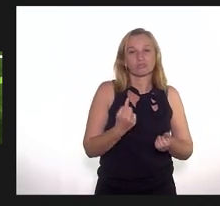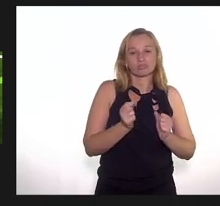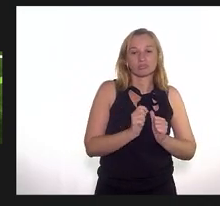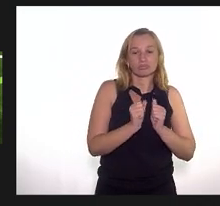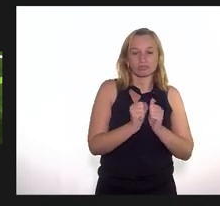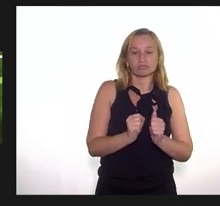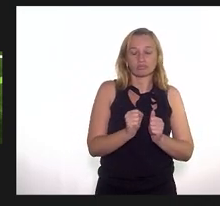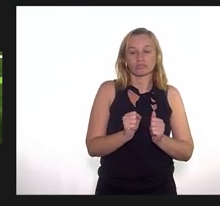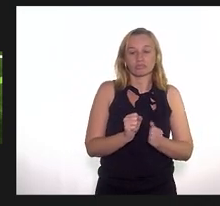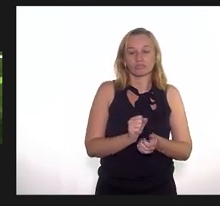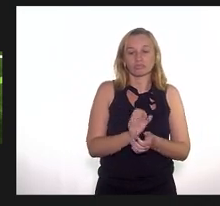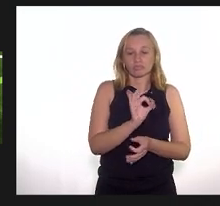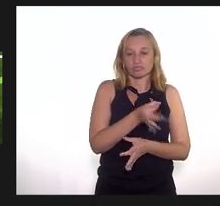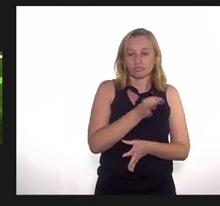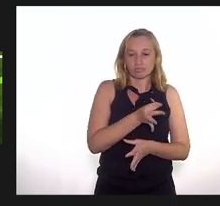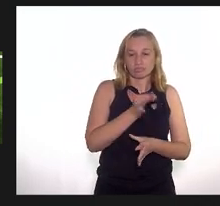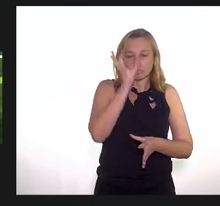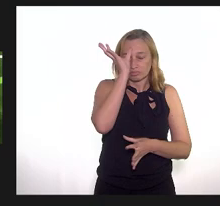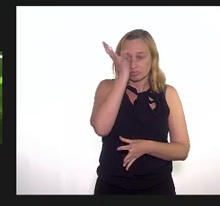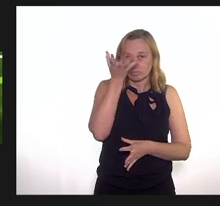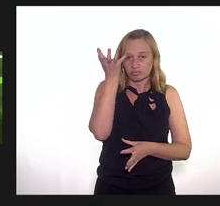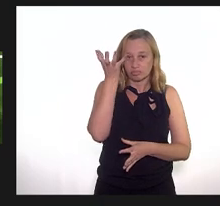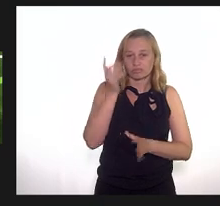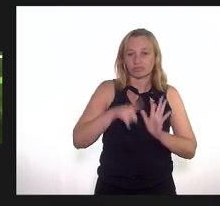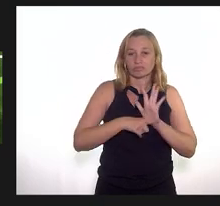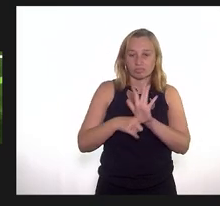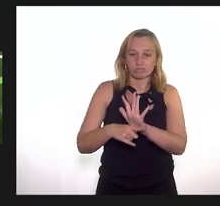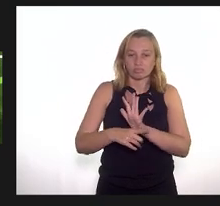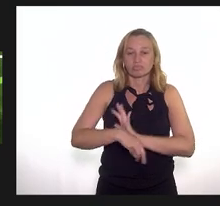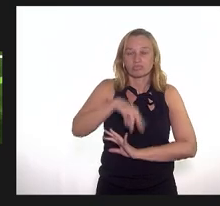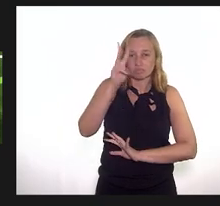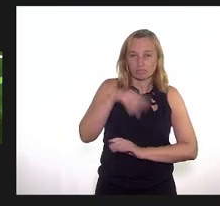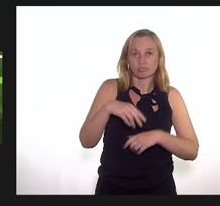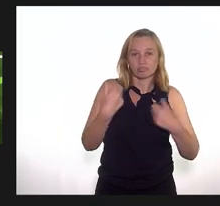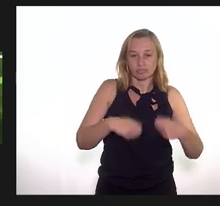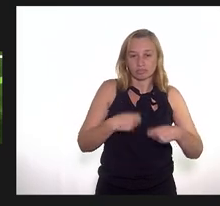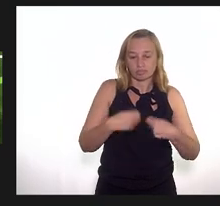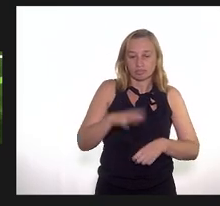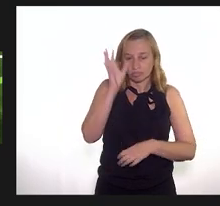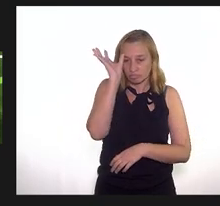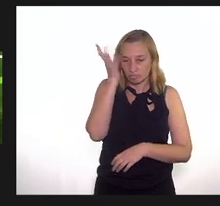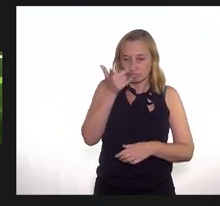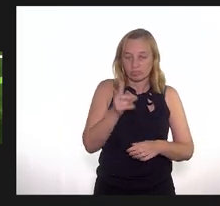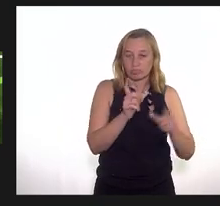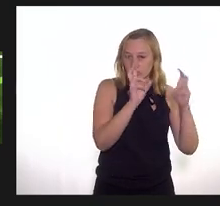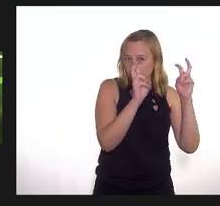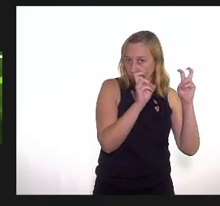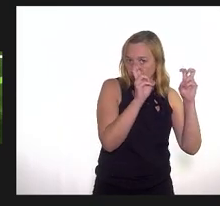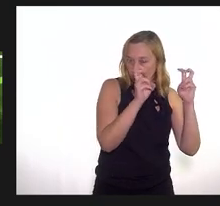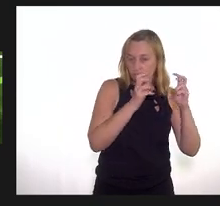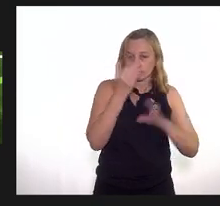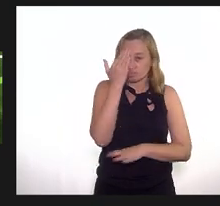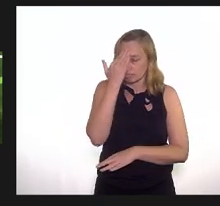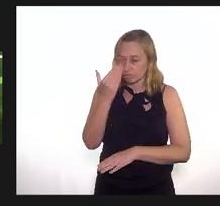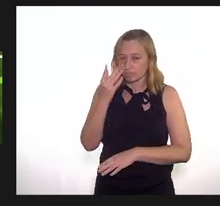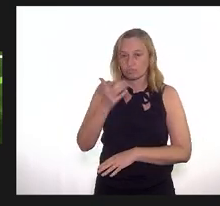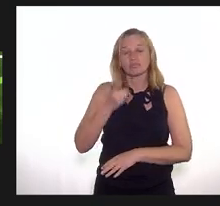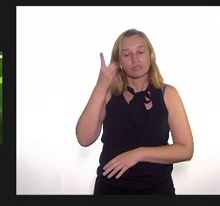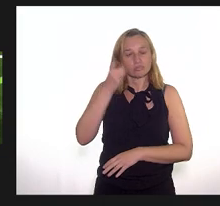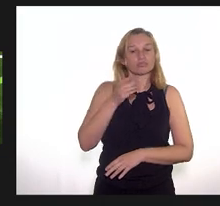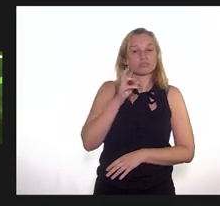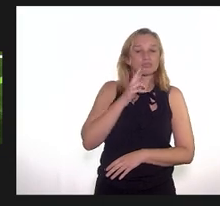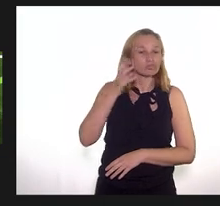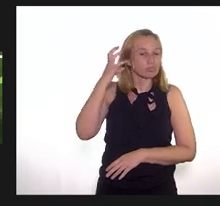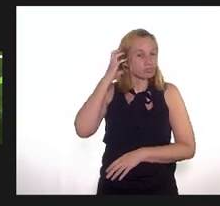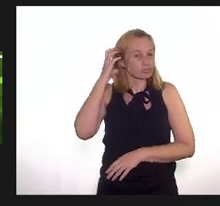forma precisa, resolver e ajudar quem precisa resolver estas questões. Agradecer à deputada Rosane